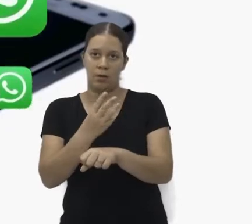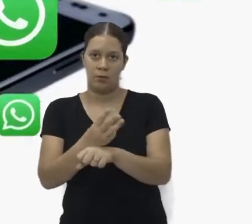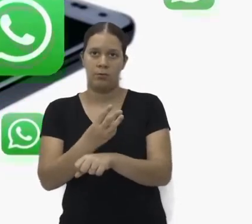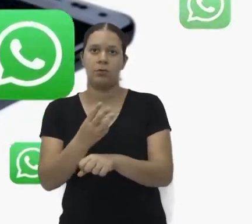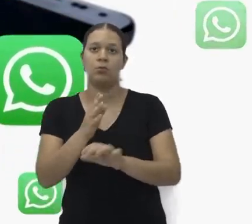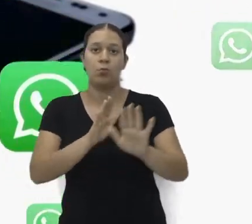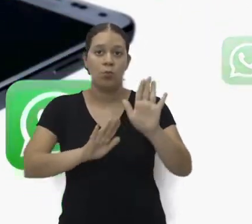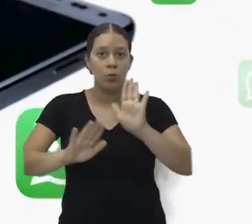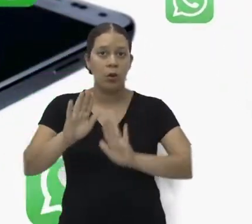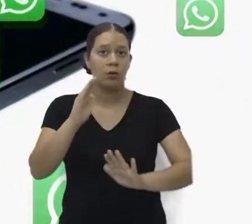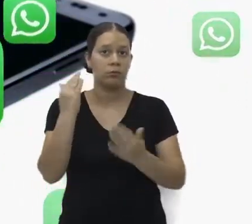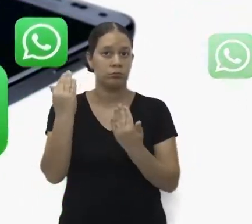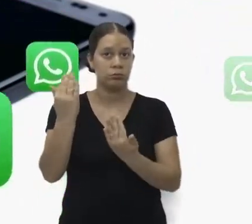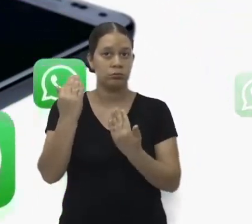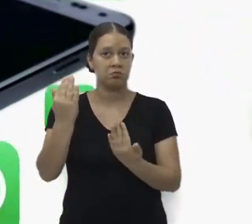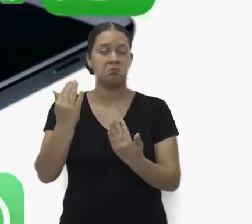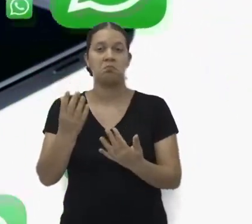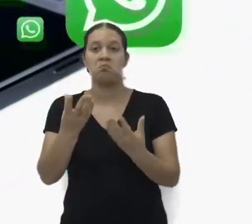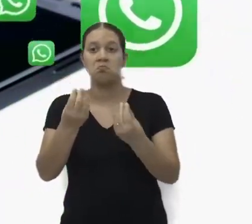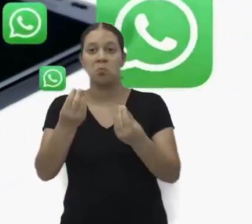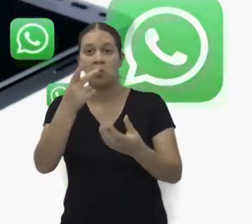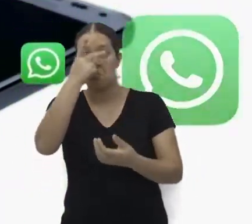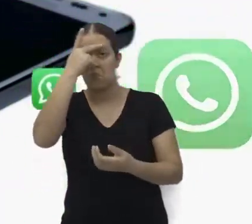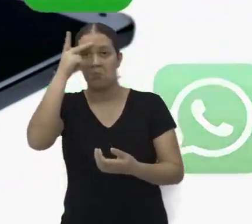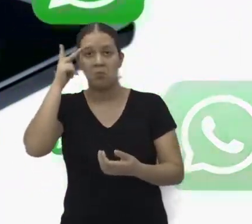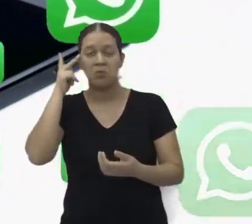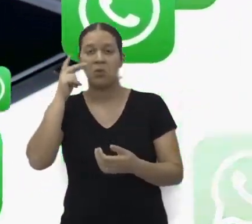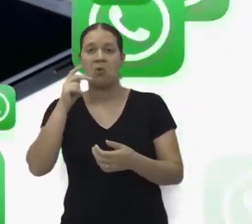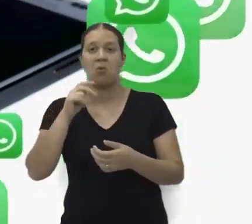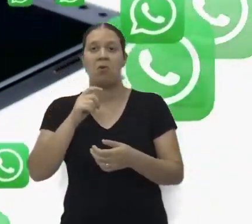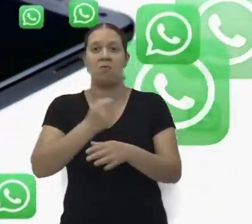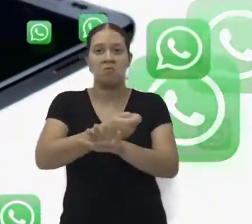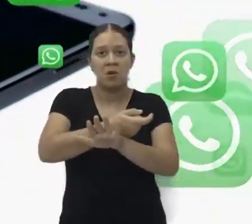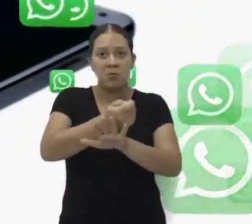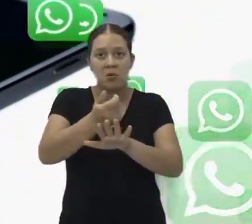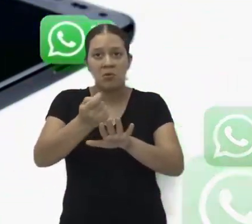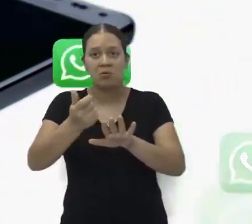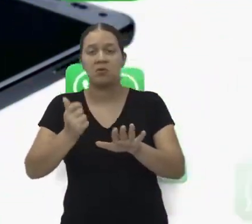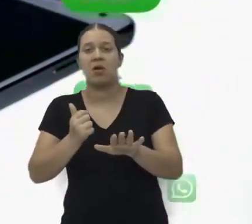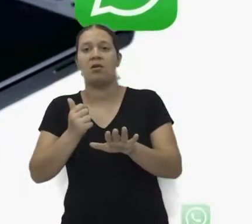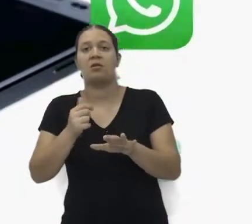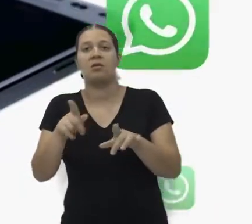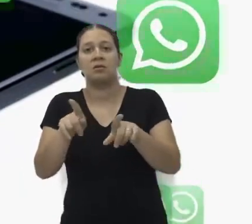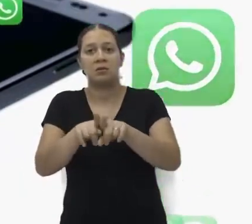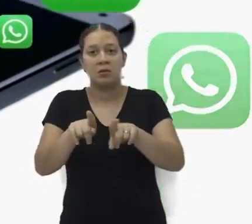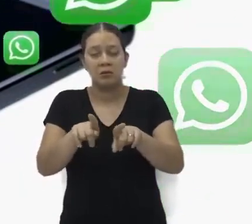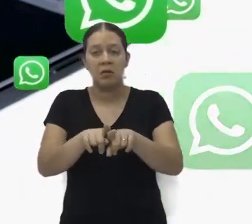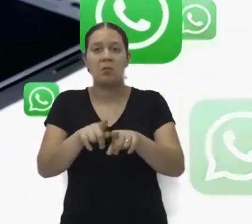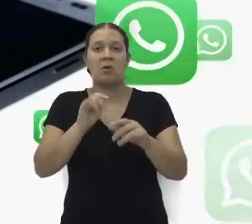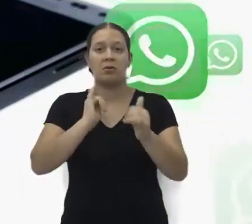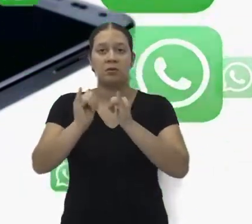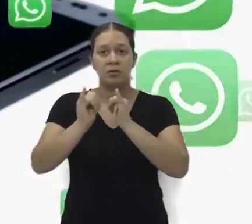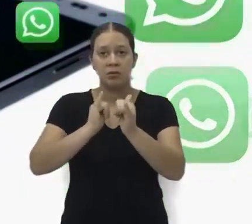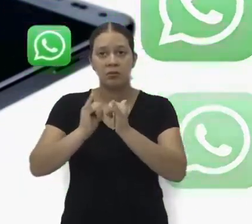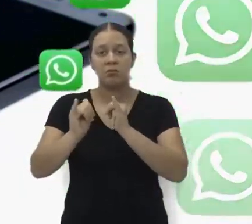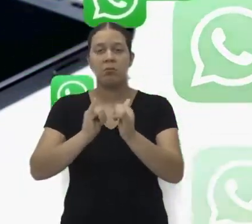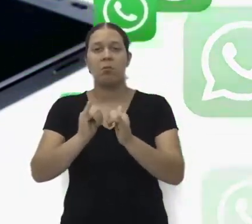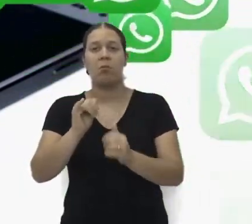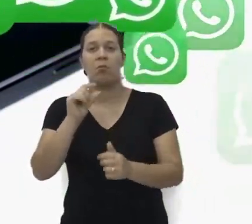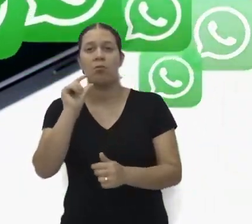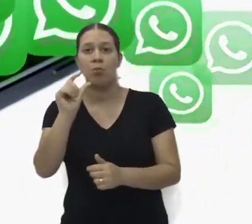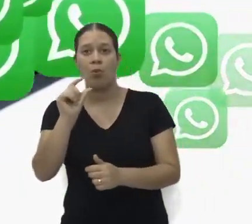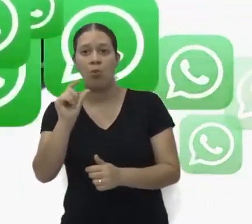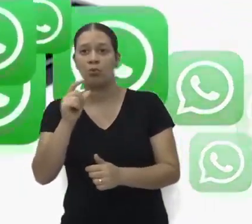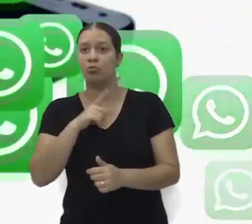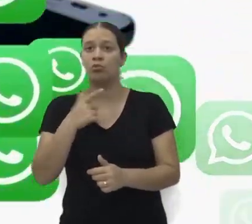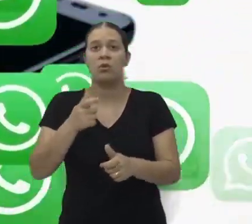WhatsApp. Tem muitas pessoas espalhando mentiras, boatos, principalmente em redes sociais que têm pouco